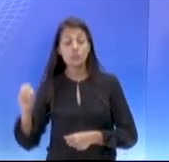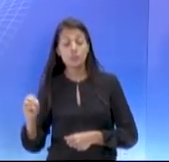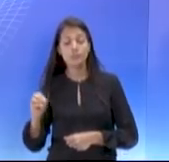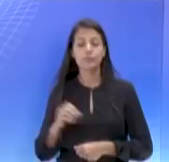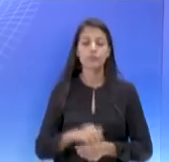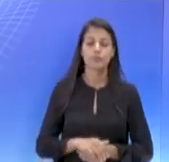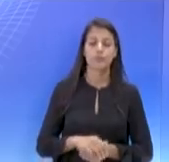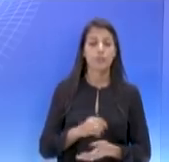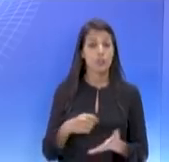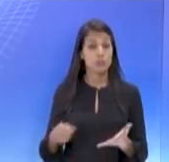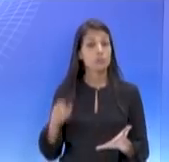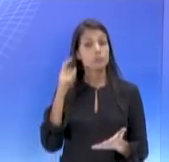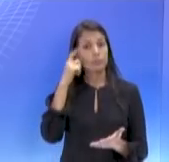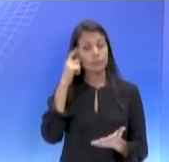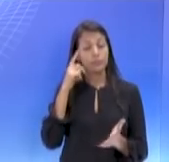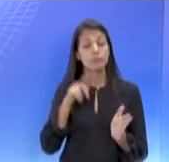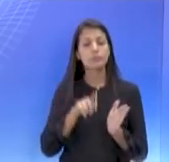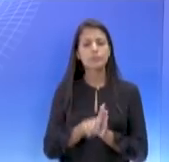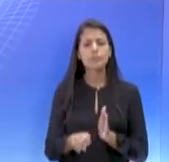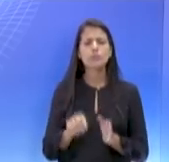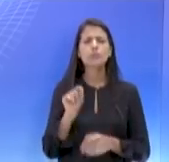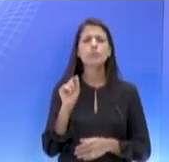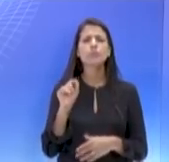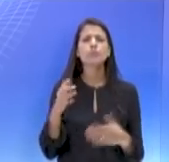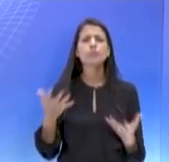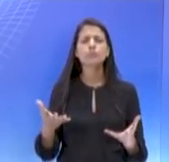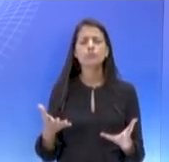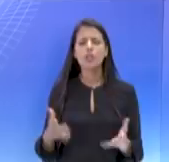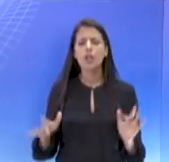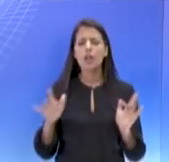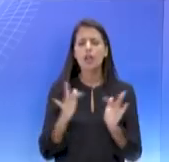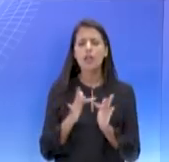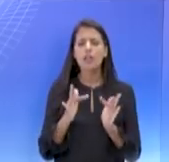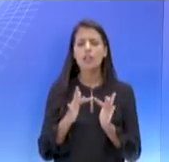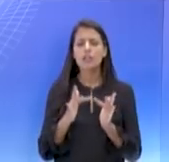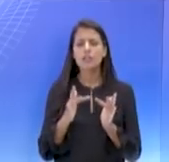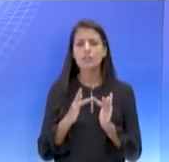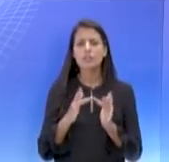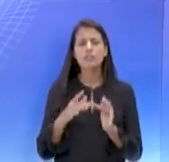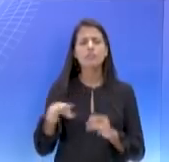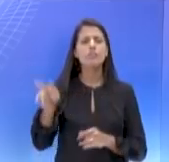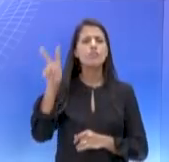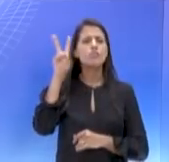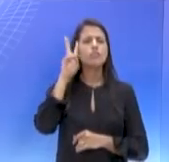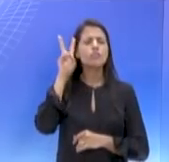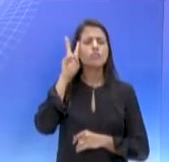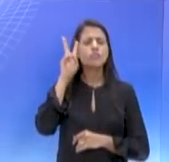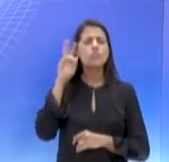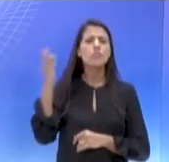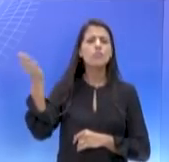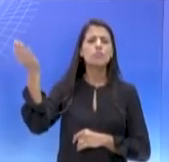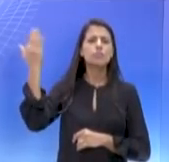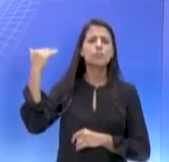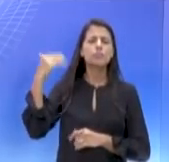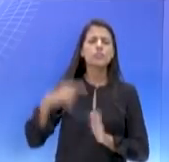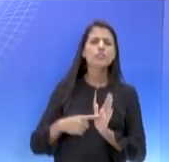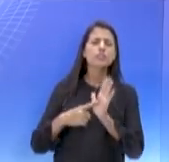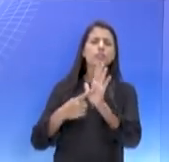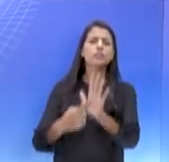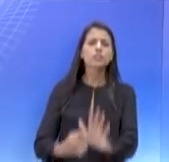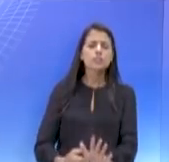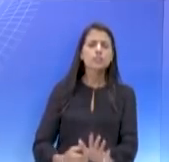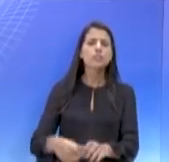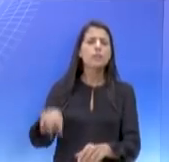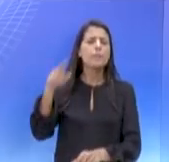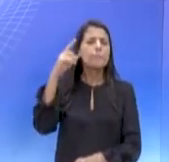pergunta. Correlacionando temporalidades históricas, o texto apresenta uma concepção de pensamento que tem como uma de